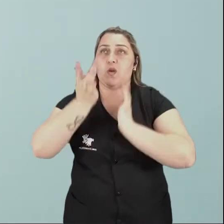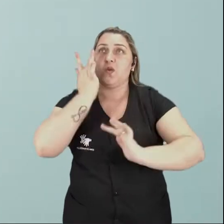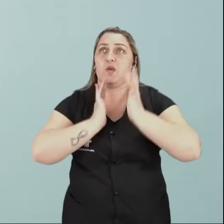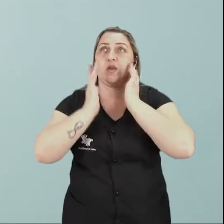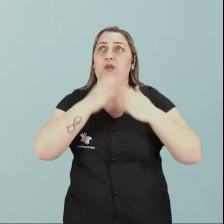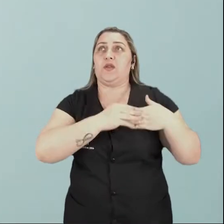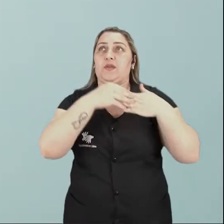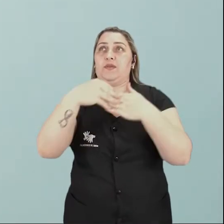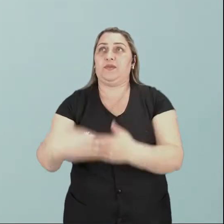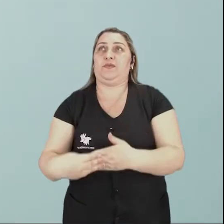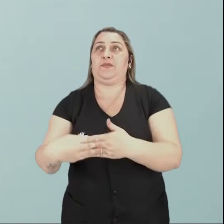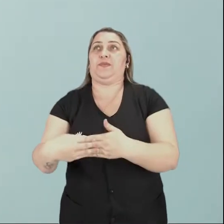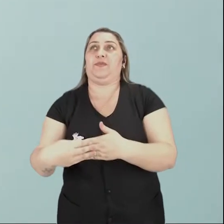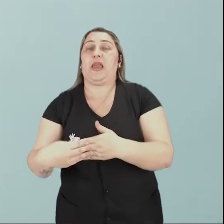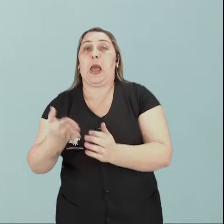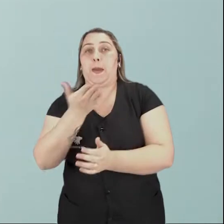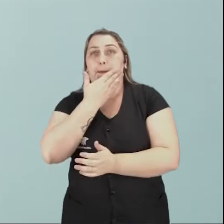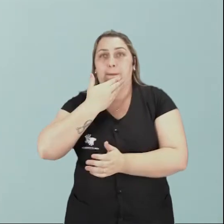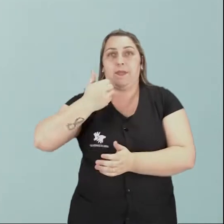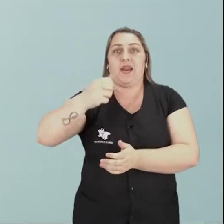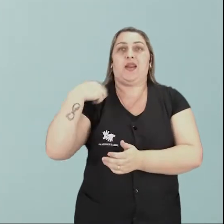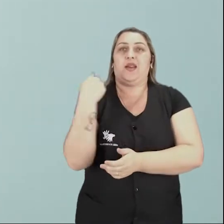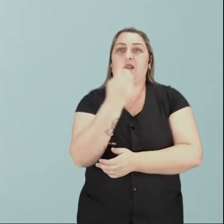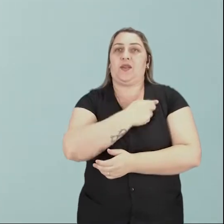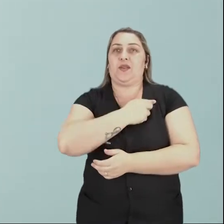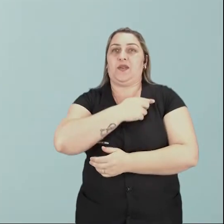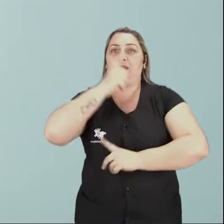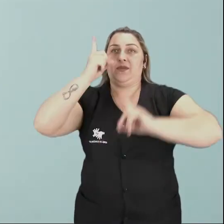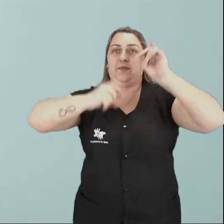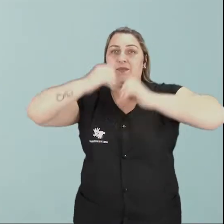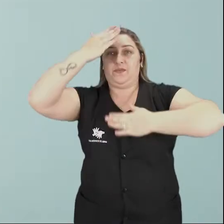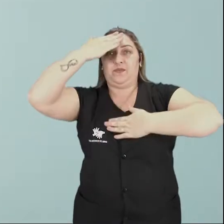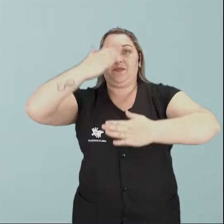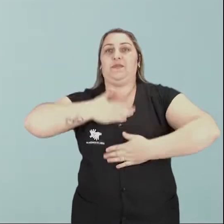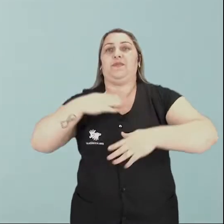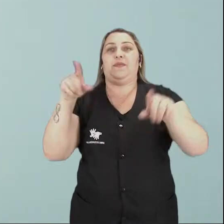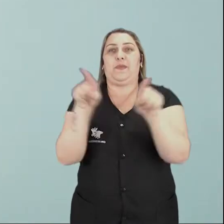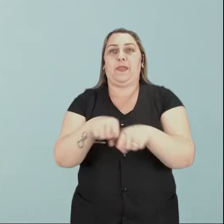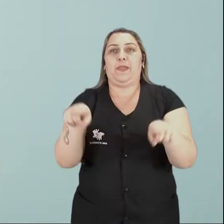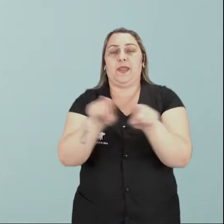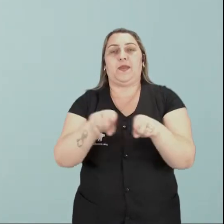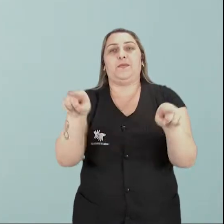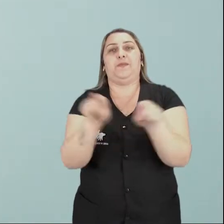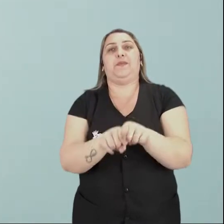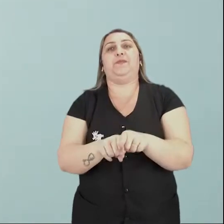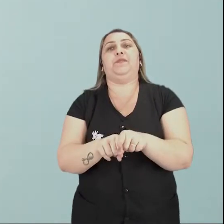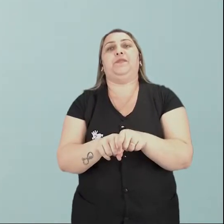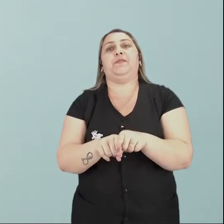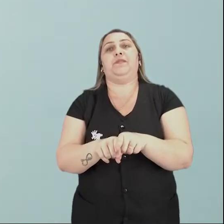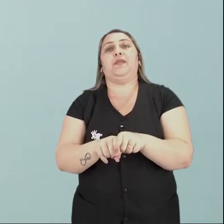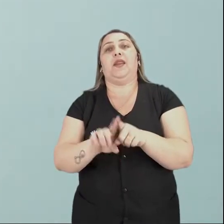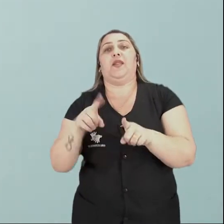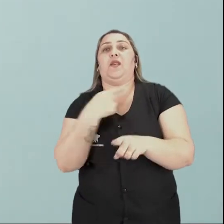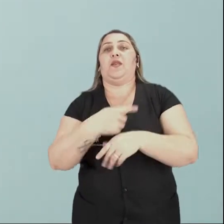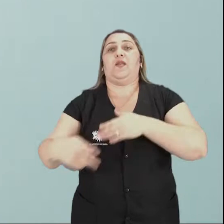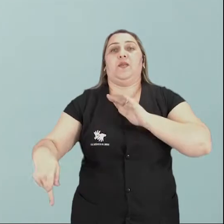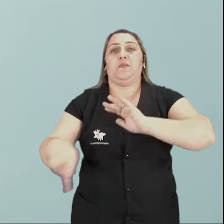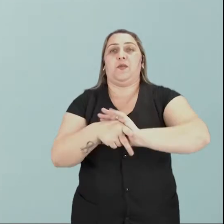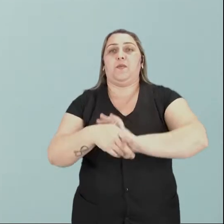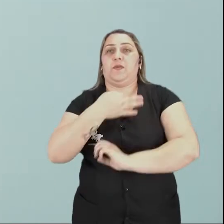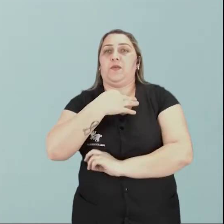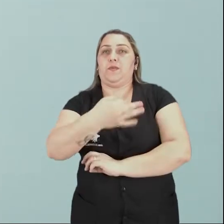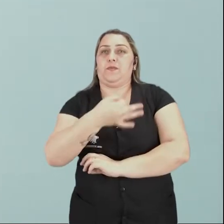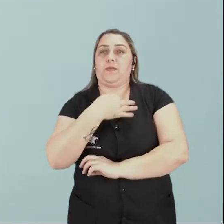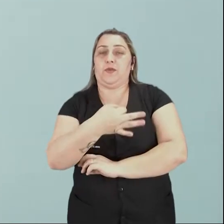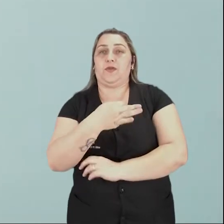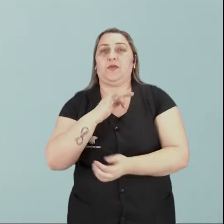nos leva a melhorar a nossa expressão corporal e também a formar nossas próprias